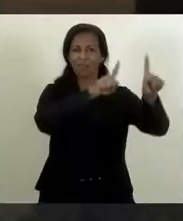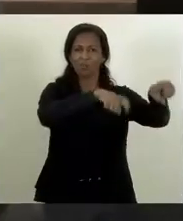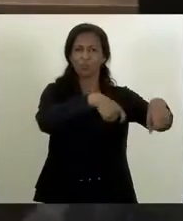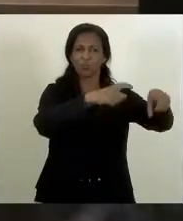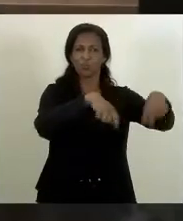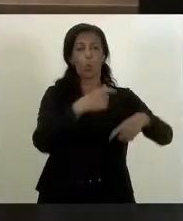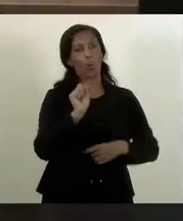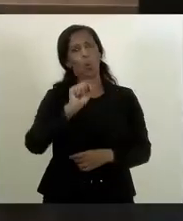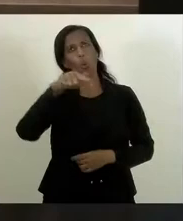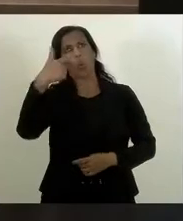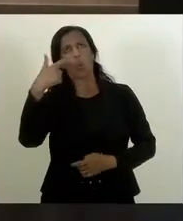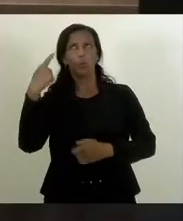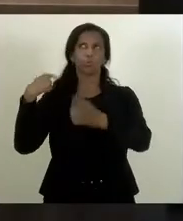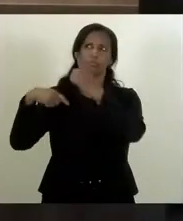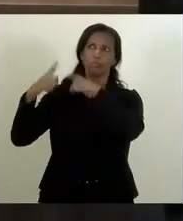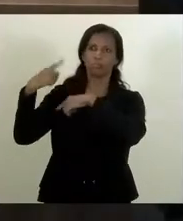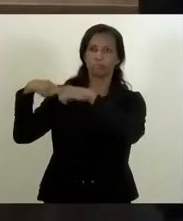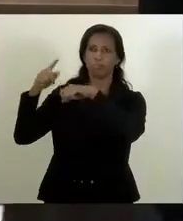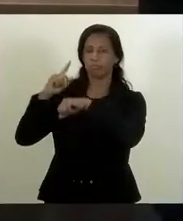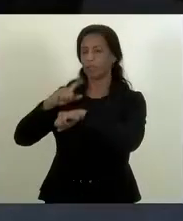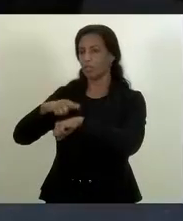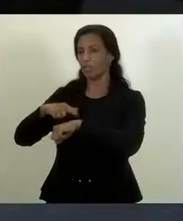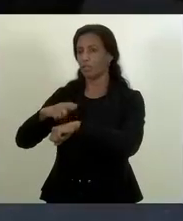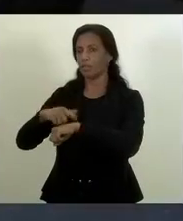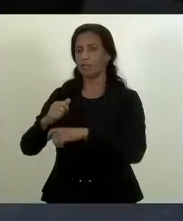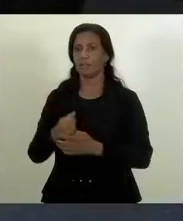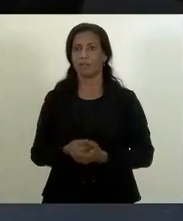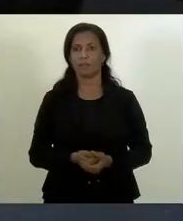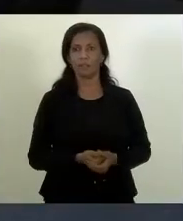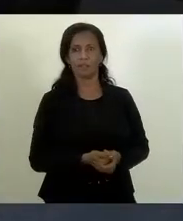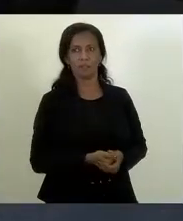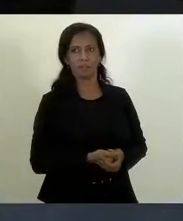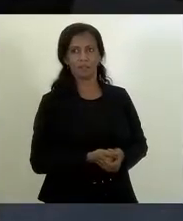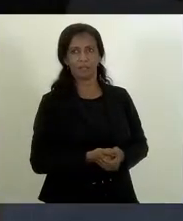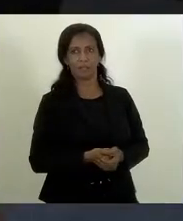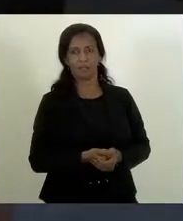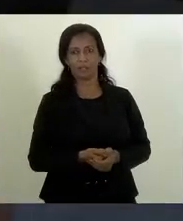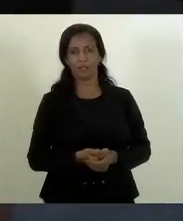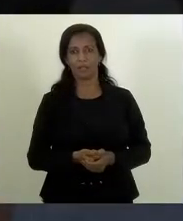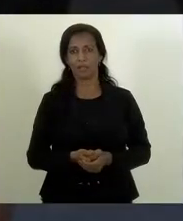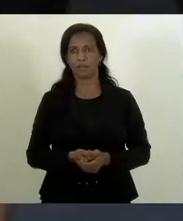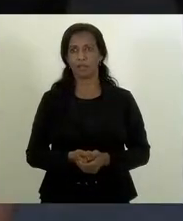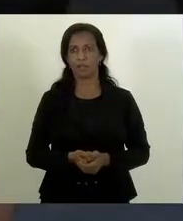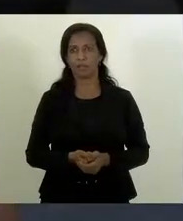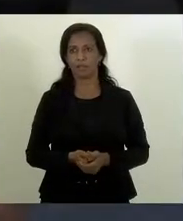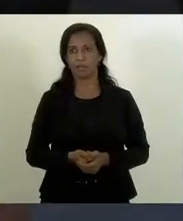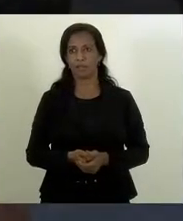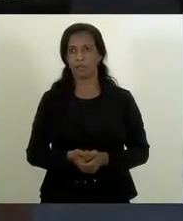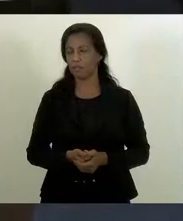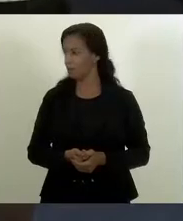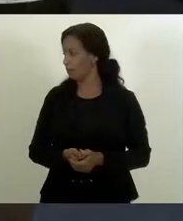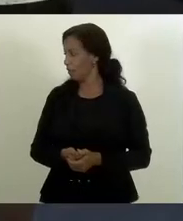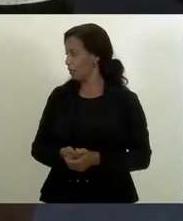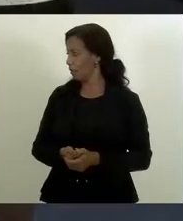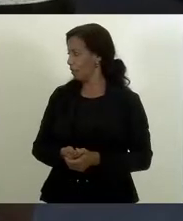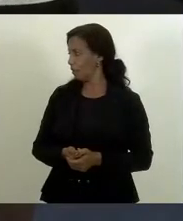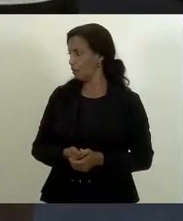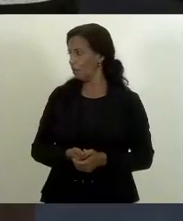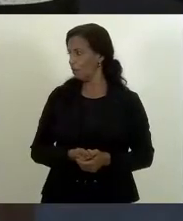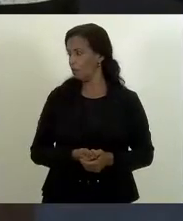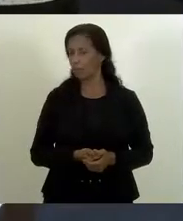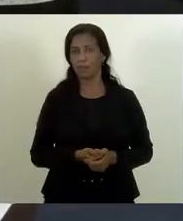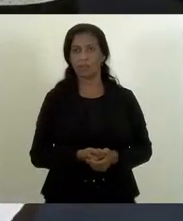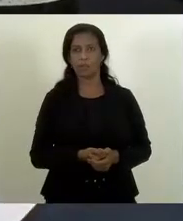de outros tempos atrás, de muito tempo, tem muita gente aqui nova, isso, aquilo, não sabe talvez a importância